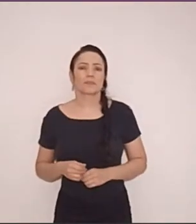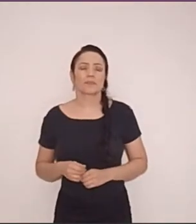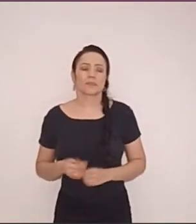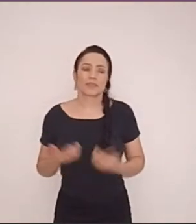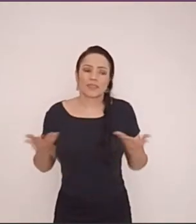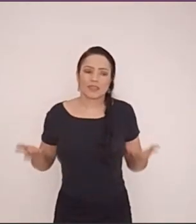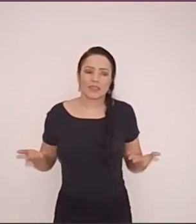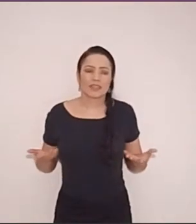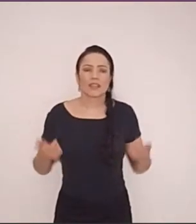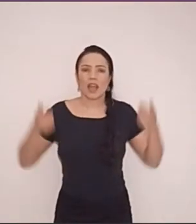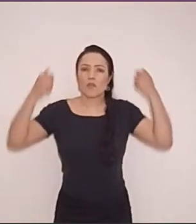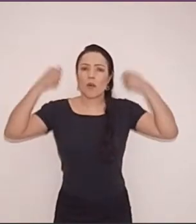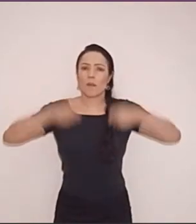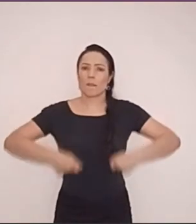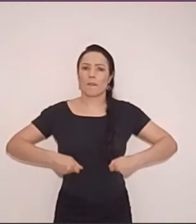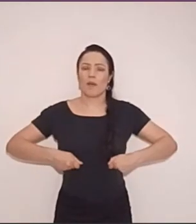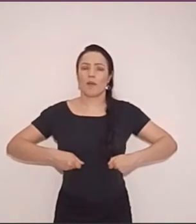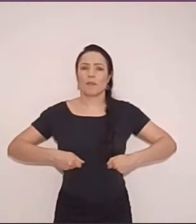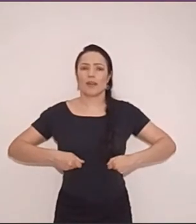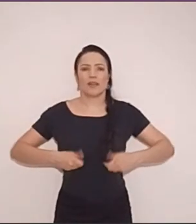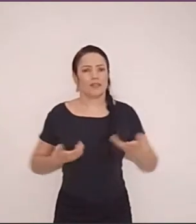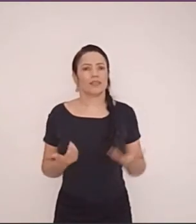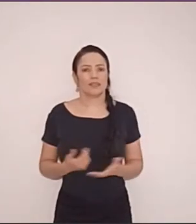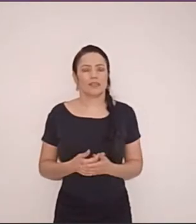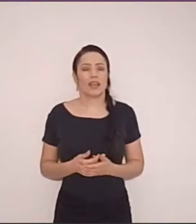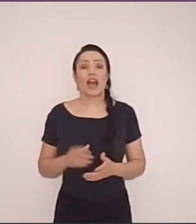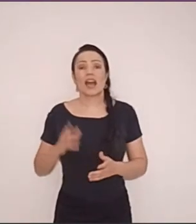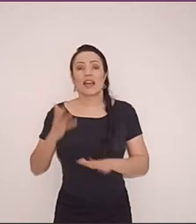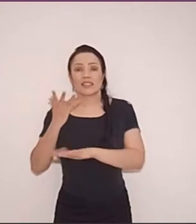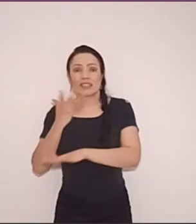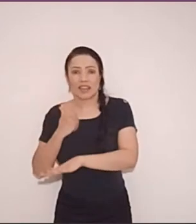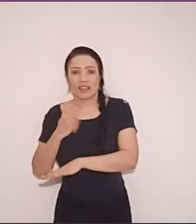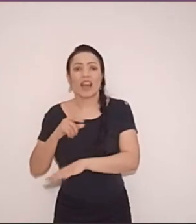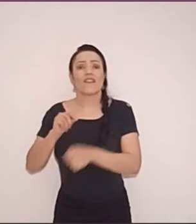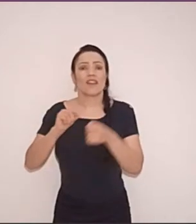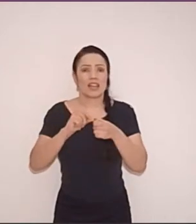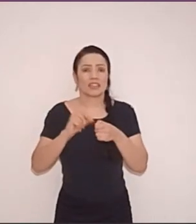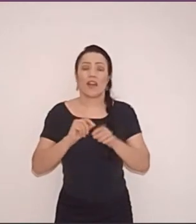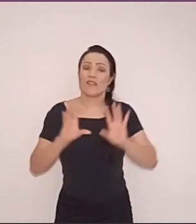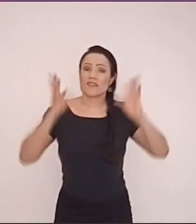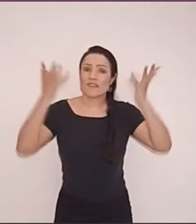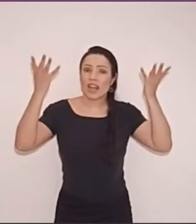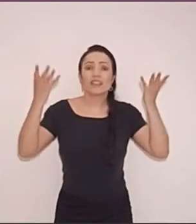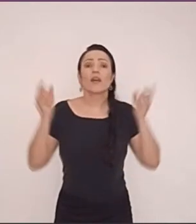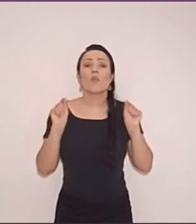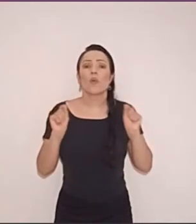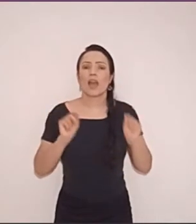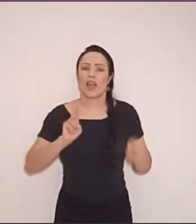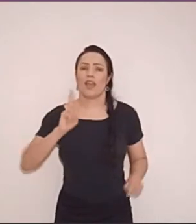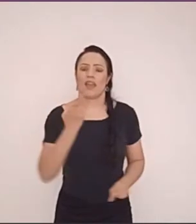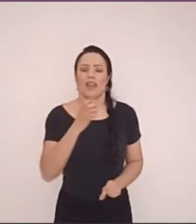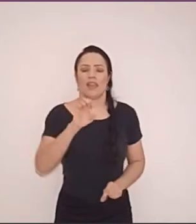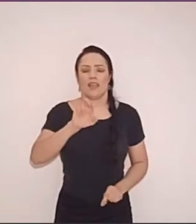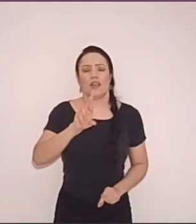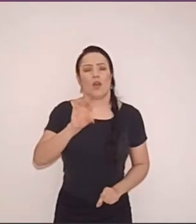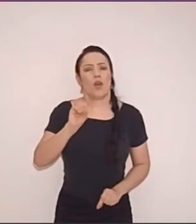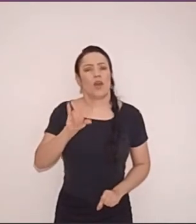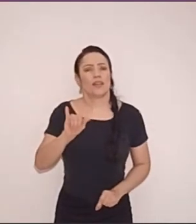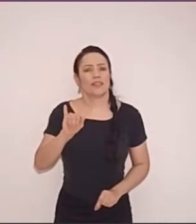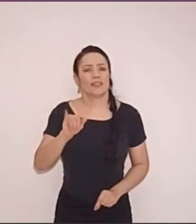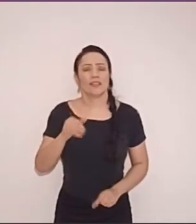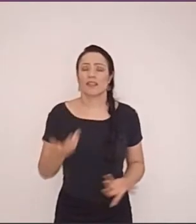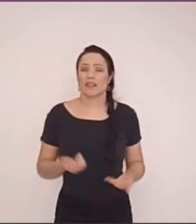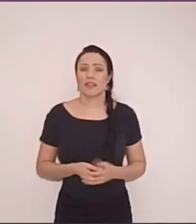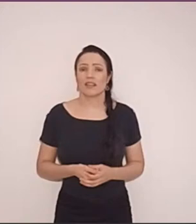personagem de fantasia não personagem as crianças fazem festas né os seus heróis preferidos Quais são as princesas e príncipes que